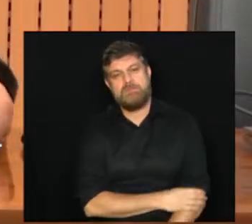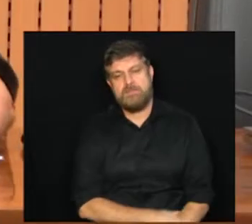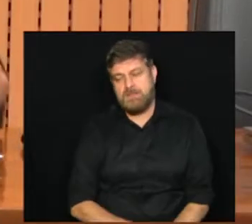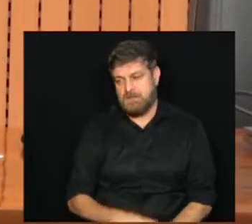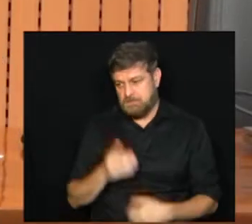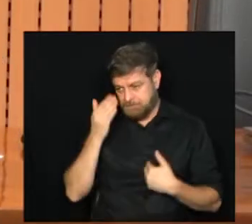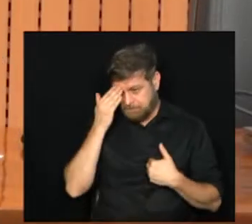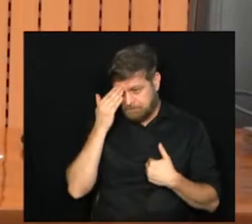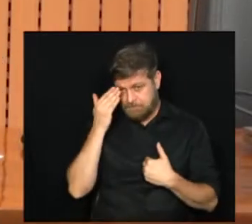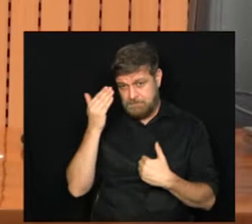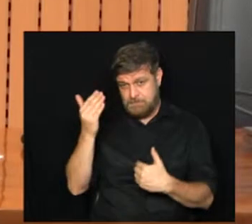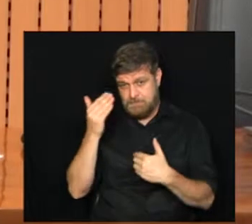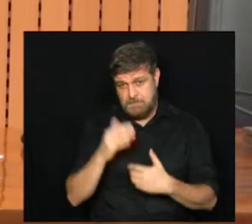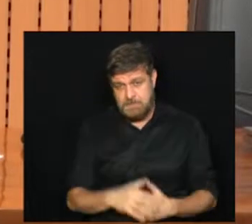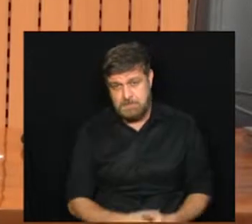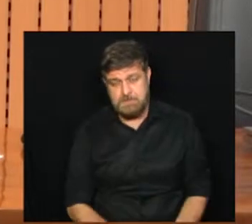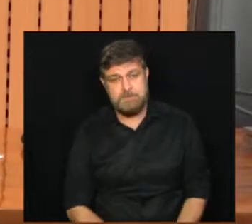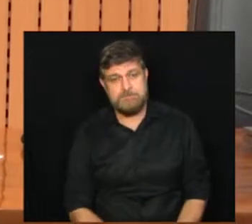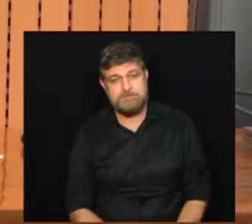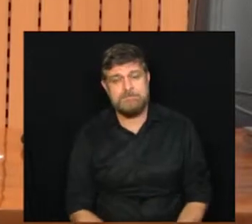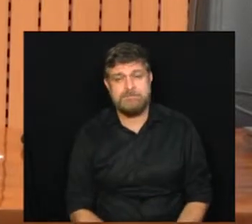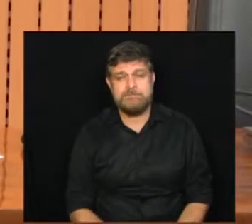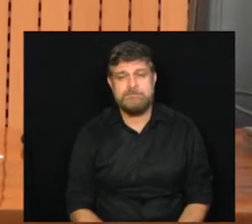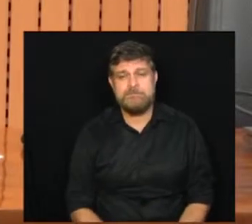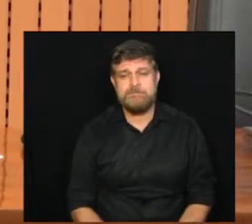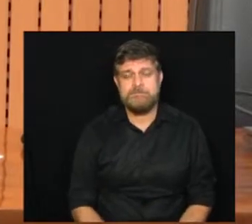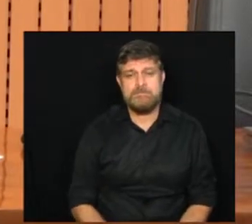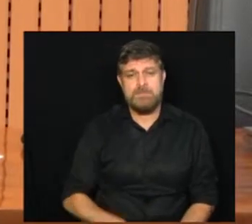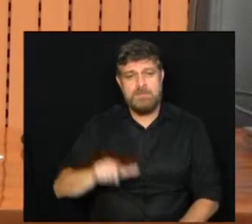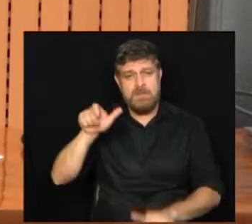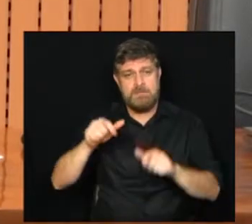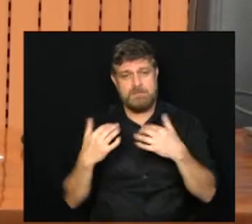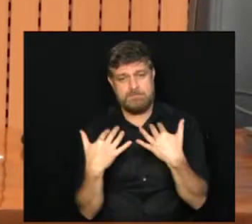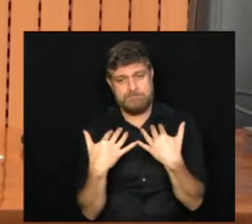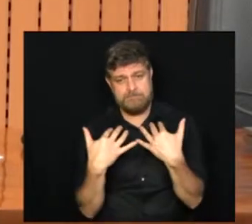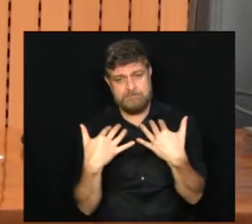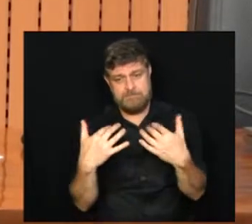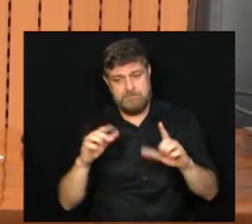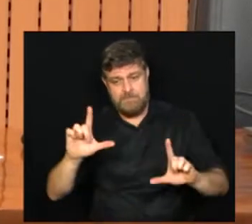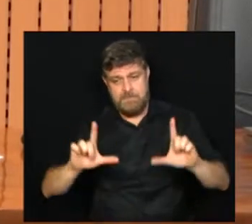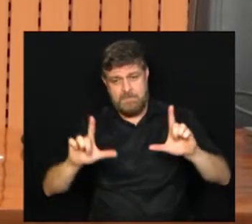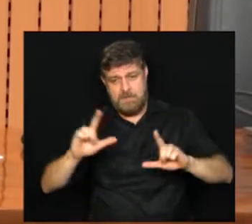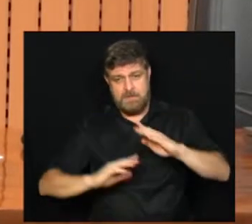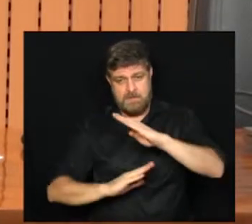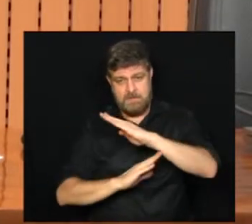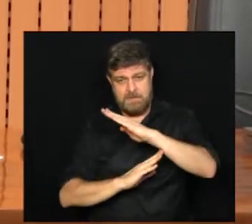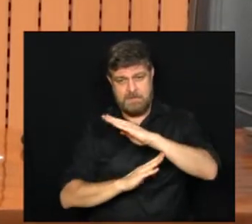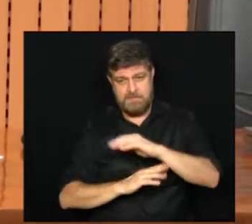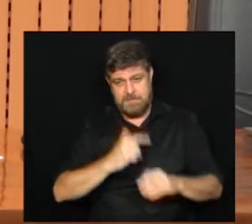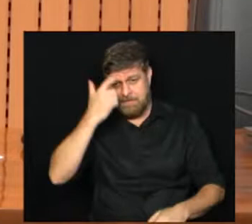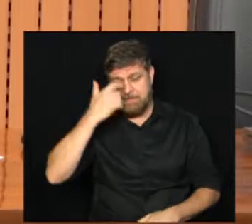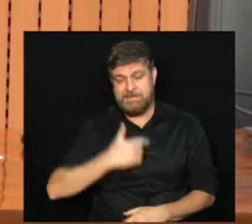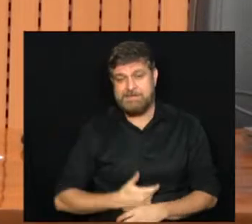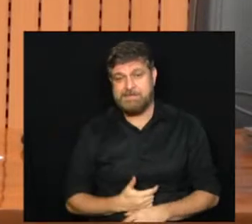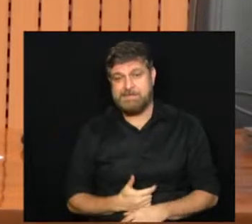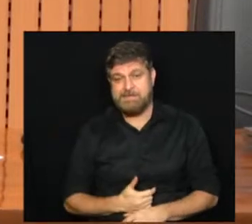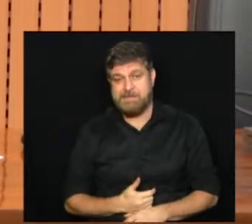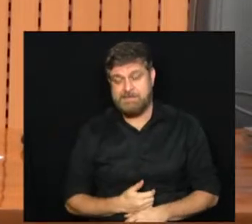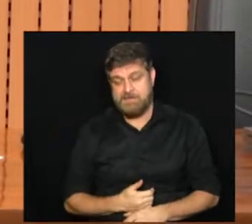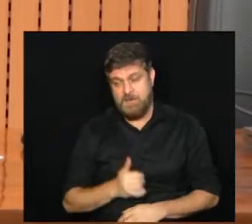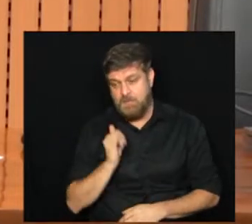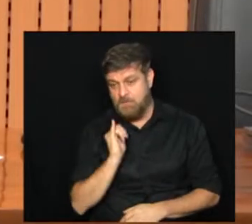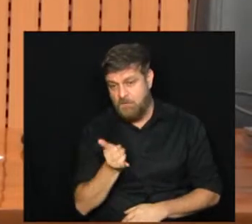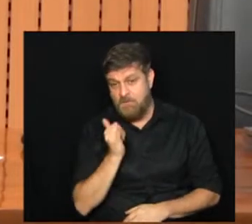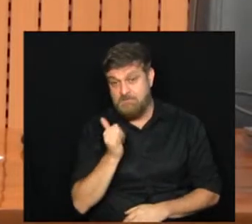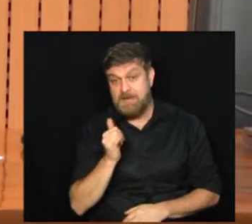Obrigado, vereador Paulo Búfalo. E você que está nos acompanhando pela TV Câmara, eu fiquei devendo a informação